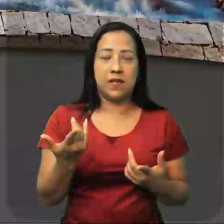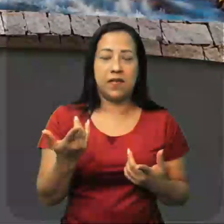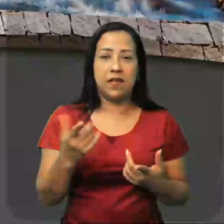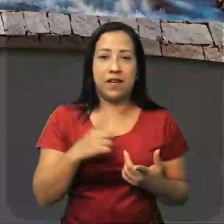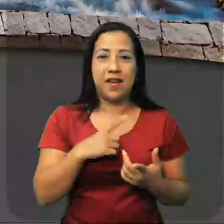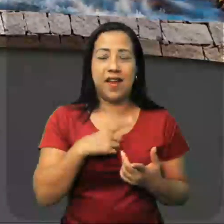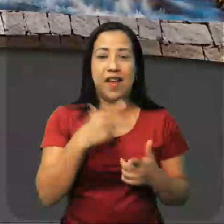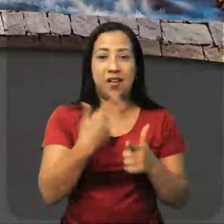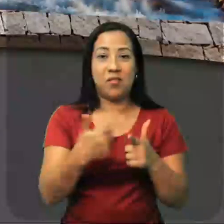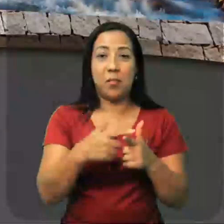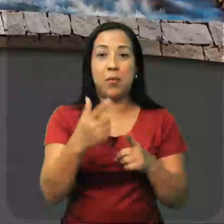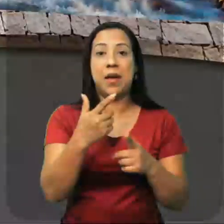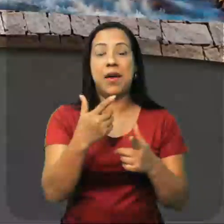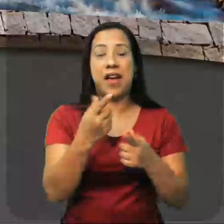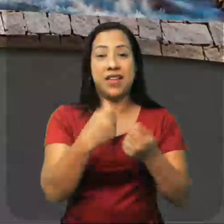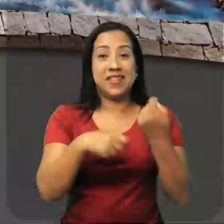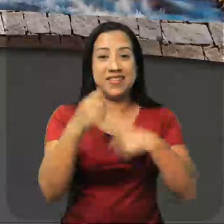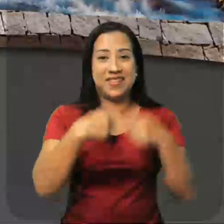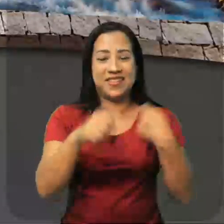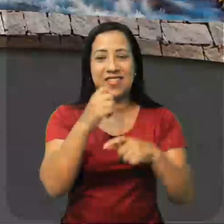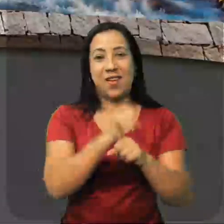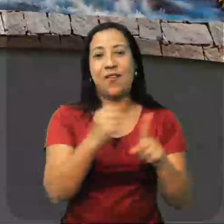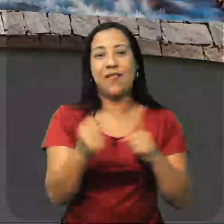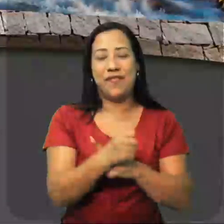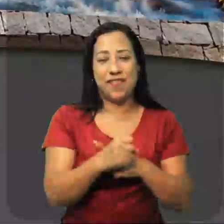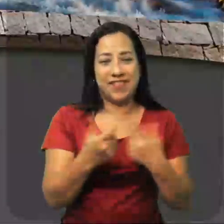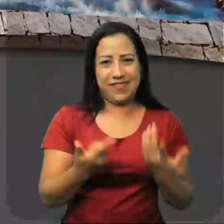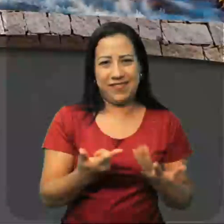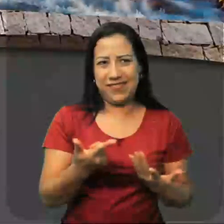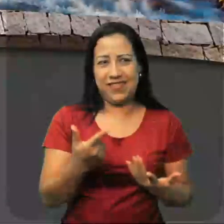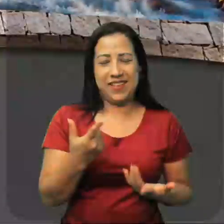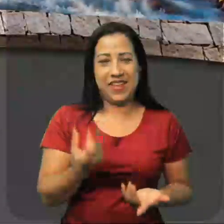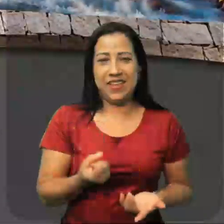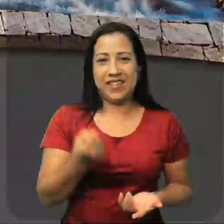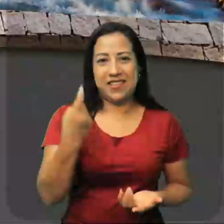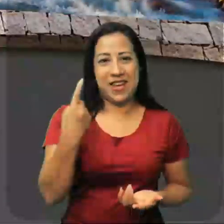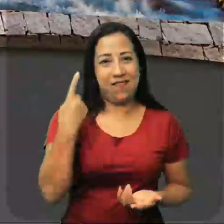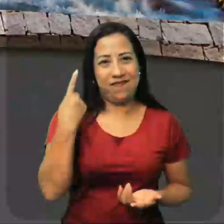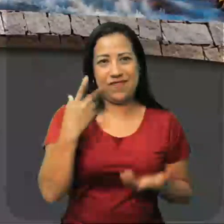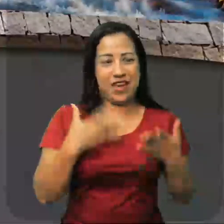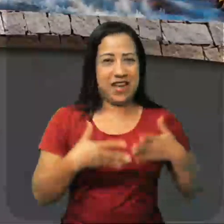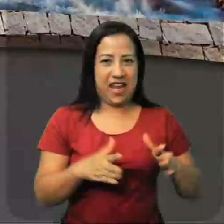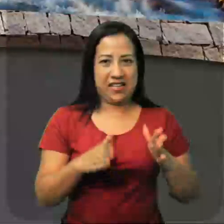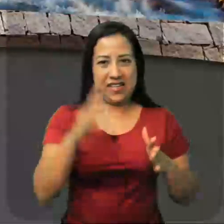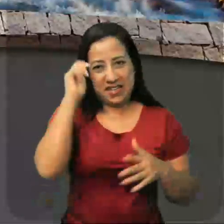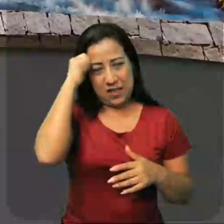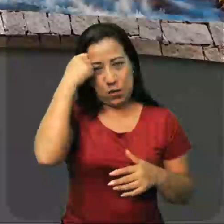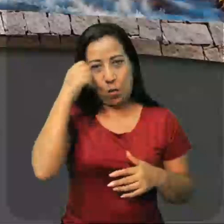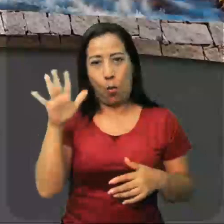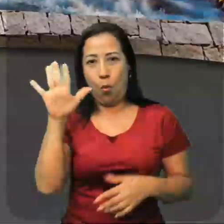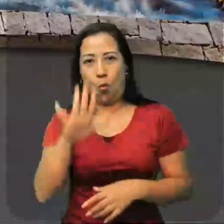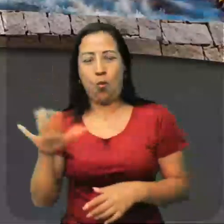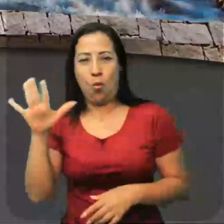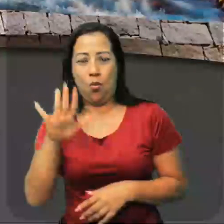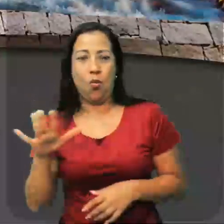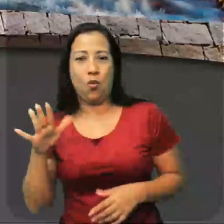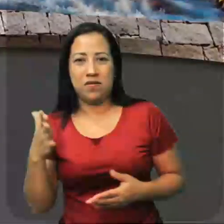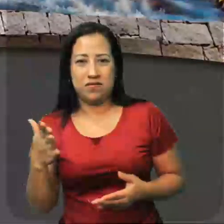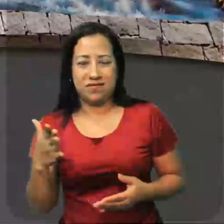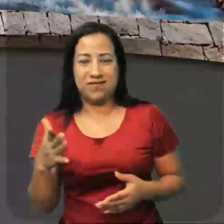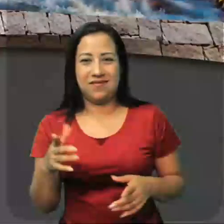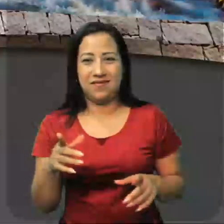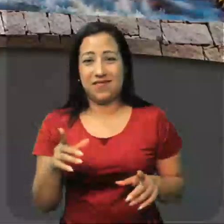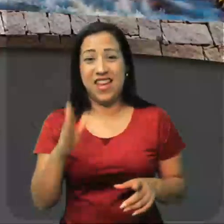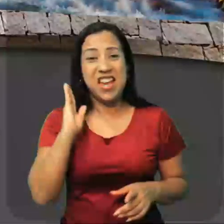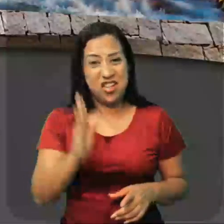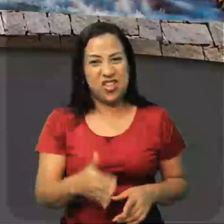socioeconômico. Ok? Se eu tivesse nascido lá no continente africano, no Quênia, por exemplo, lá na Tanzânia, eu já